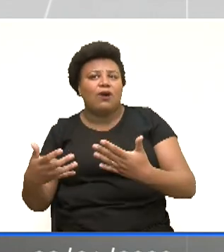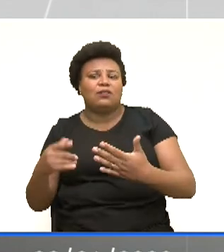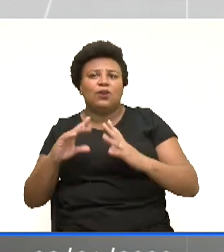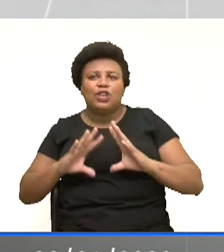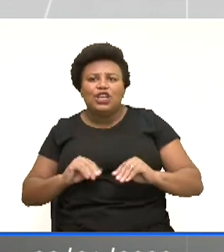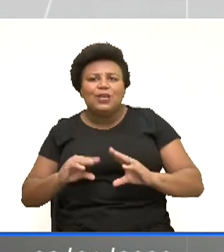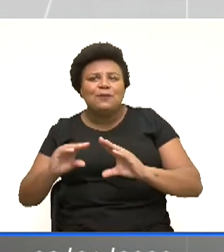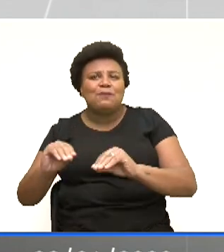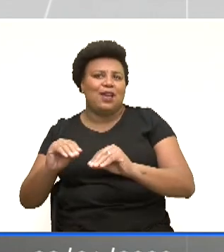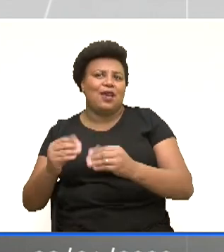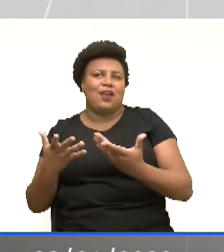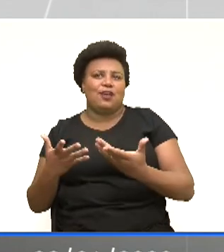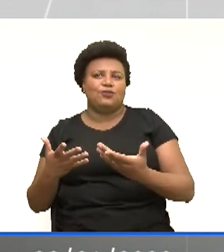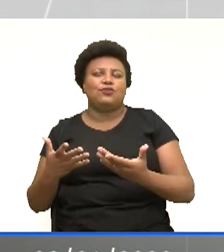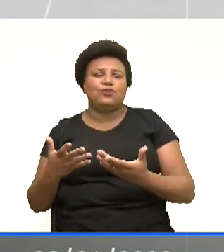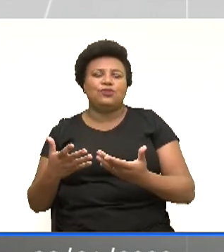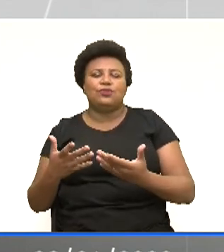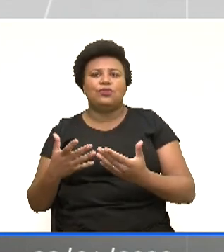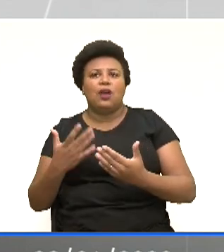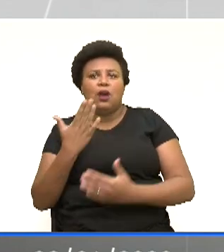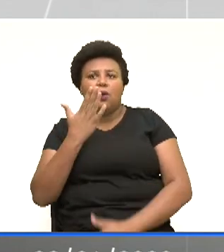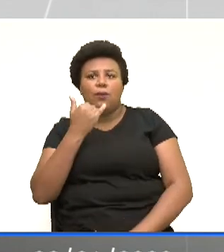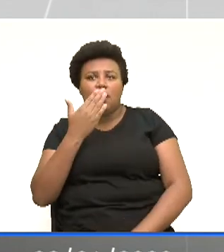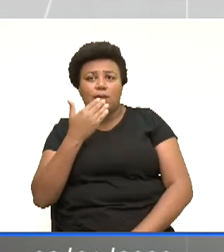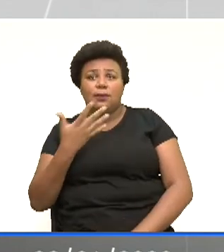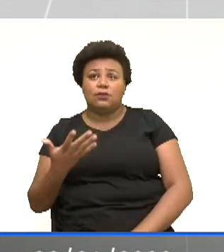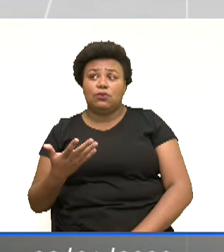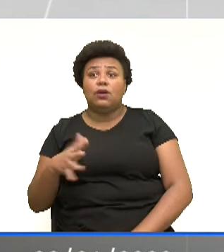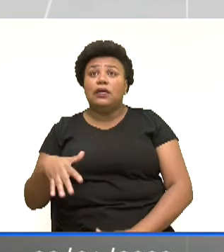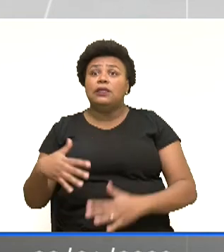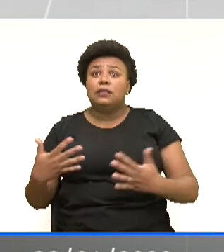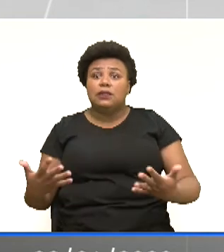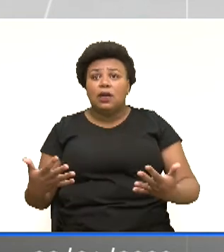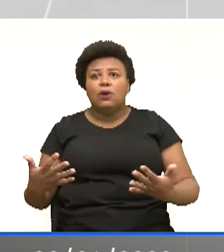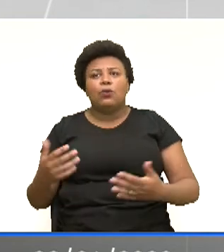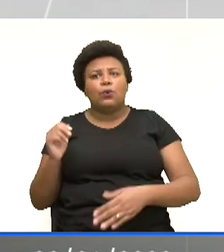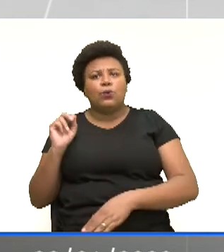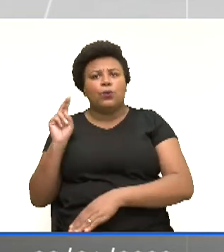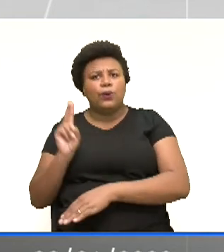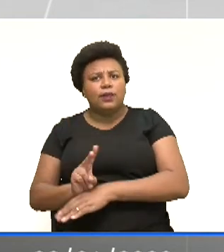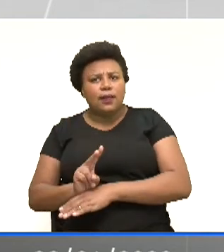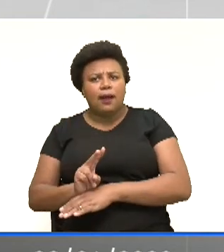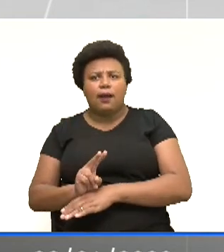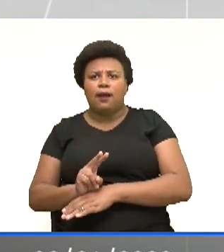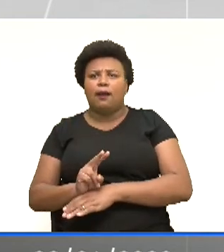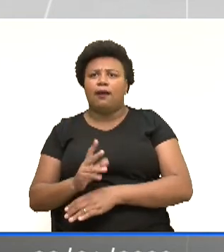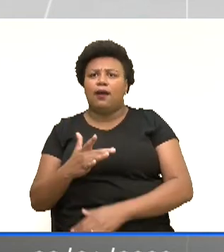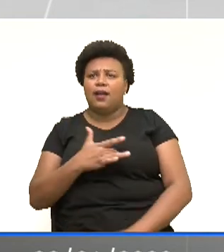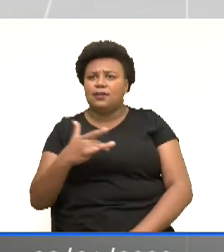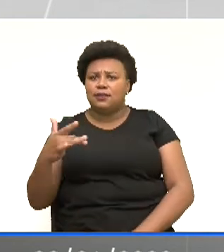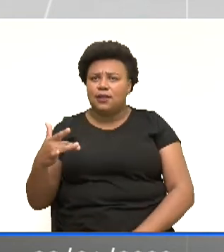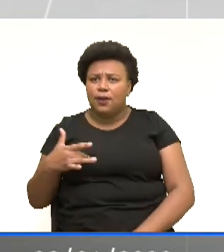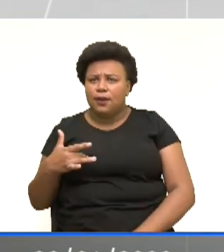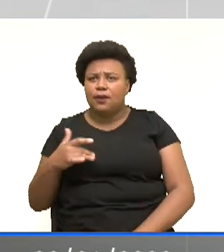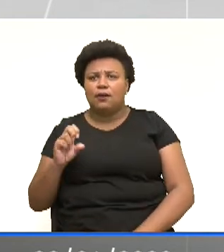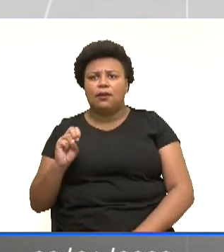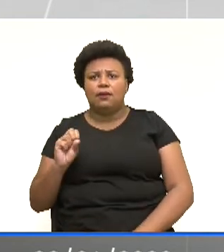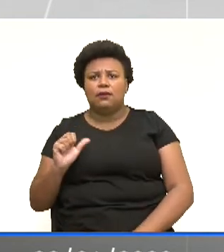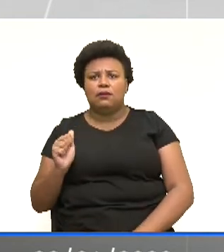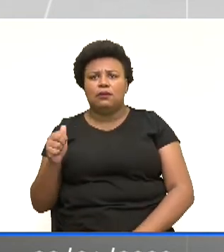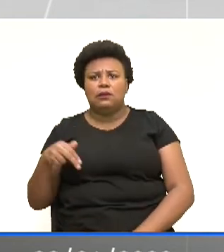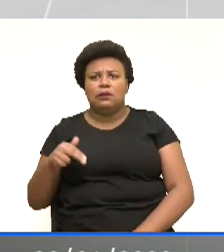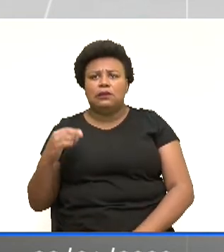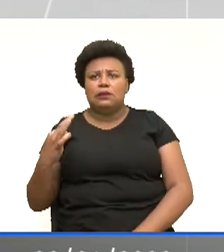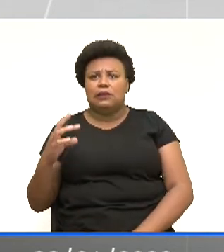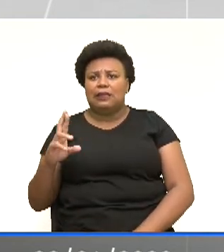mexe com esse alimento. Então, preservar a condição sanitária dos